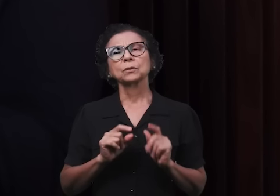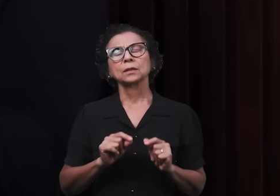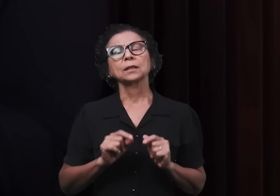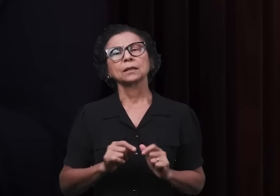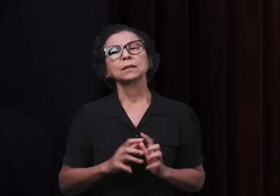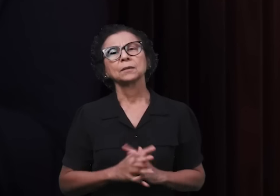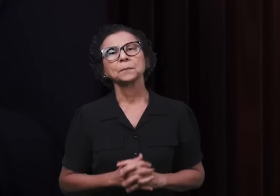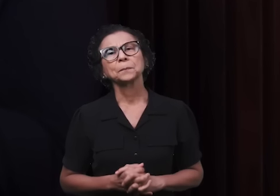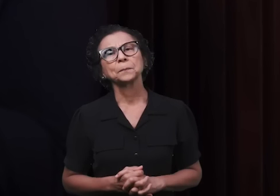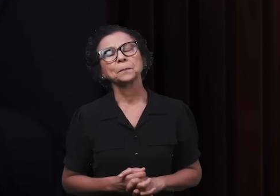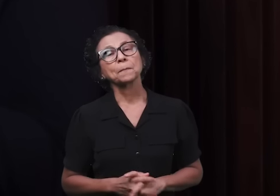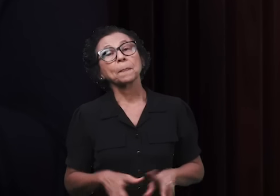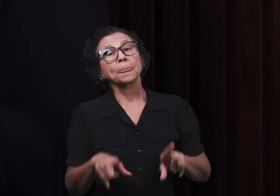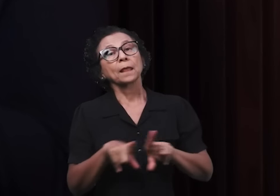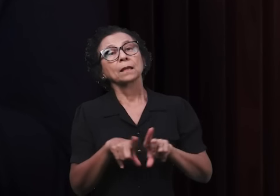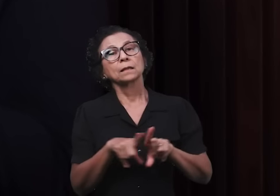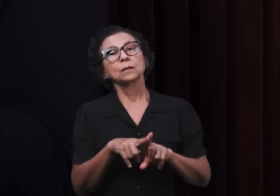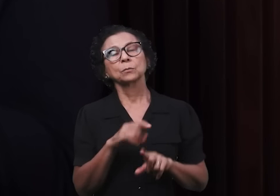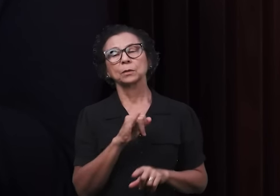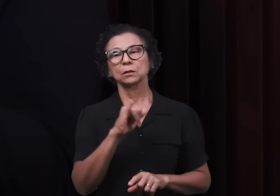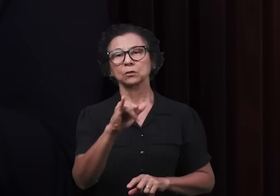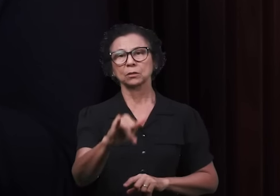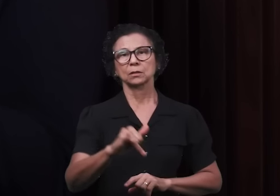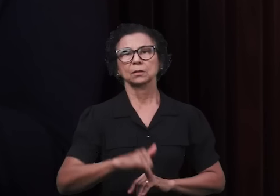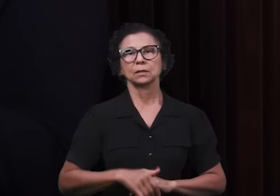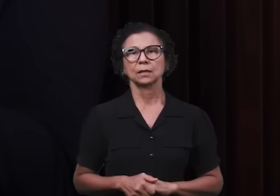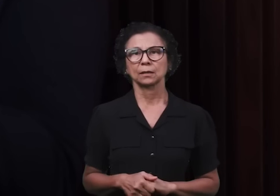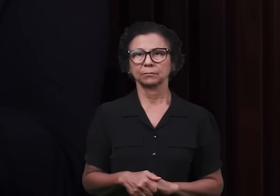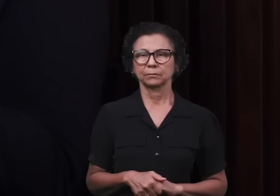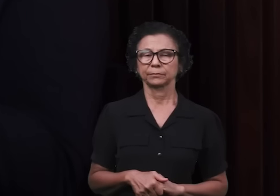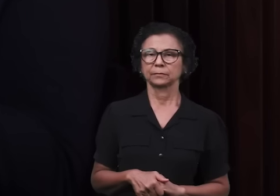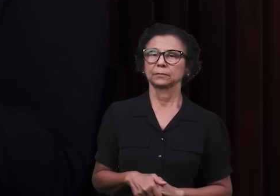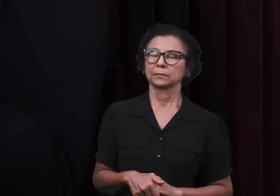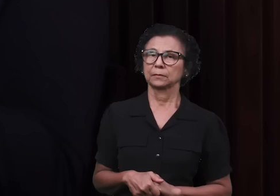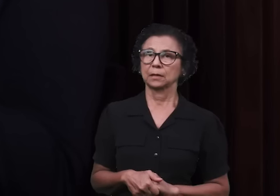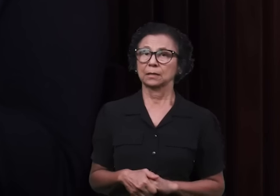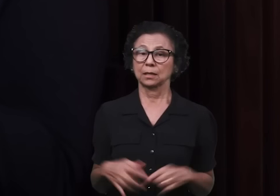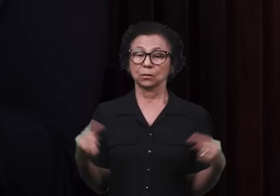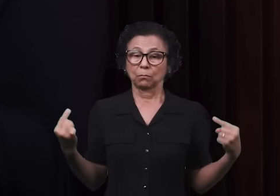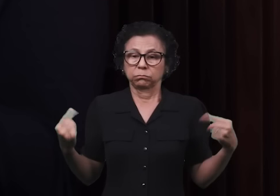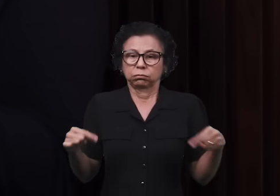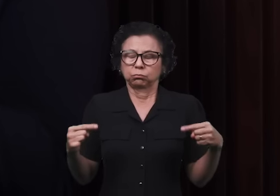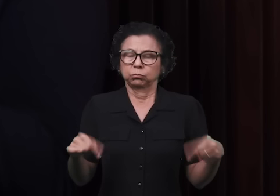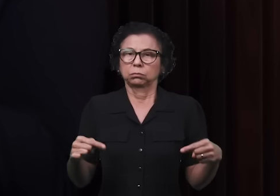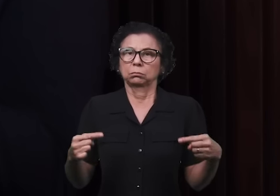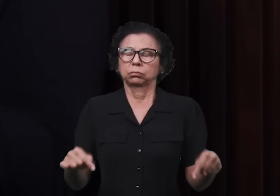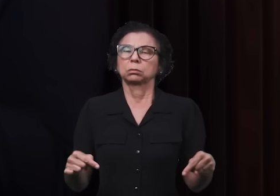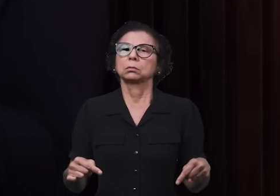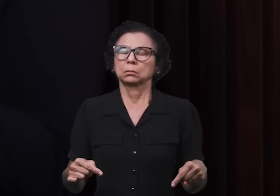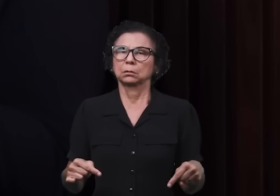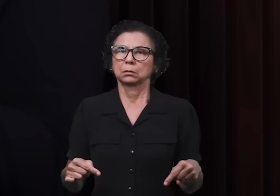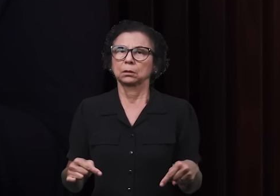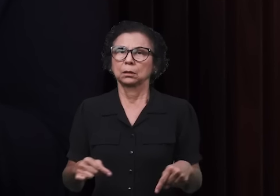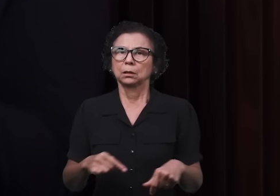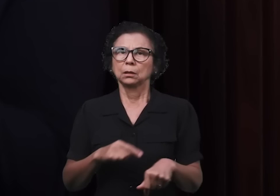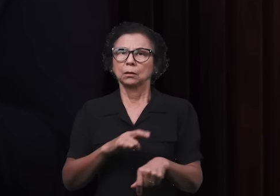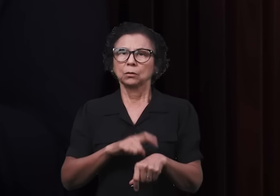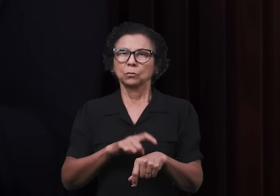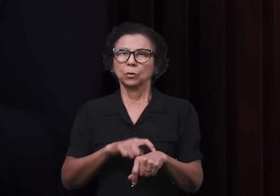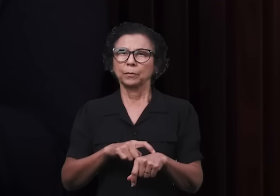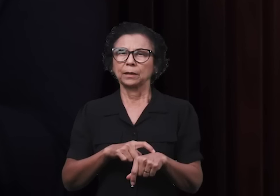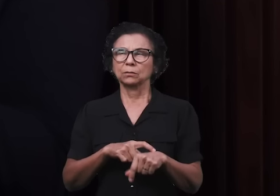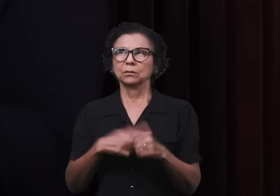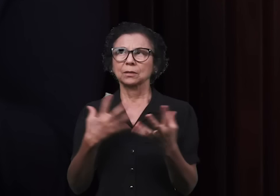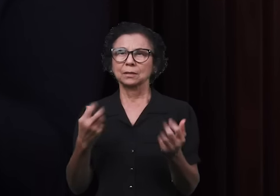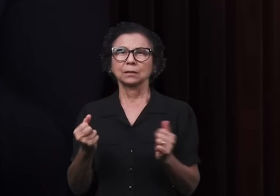que eu gostaria de acrescentar aqui é que às vezes nós temos muitas oposições nesse momento, né? Quando nos convertemos